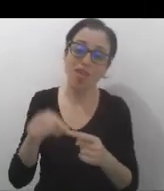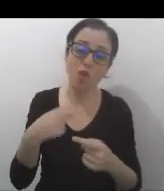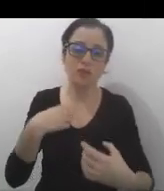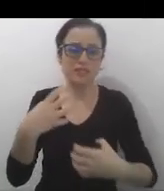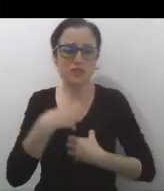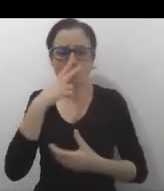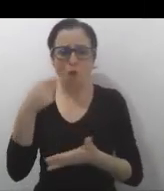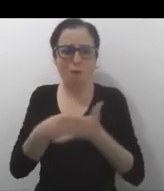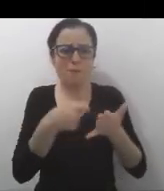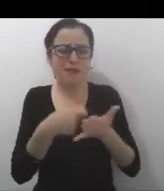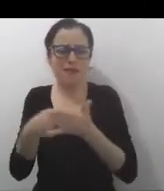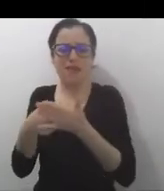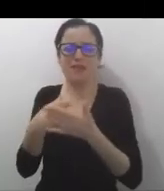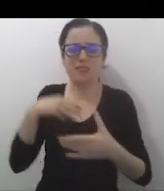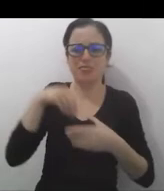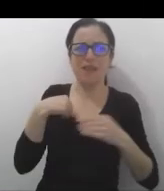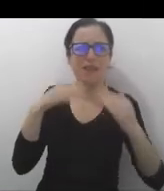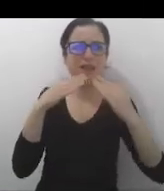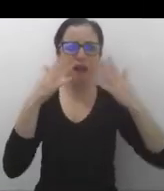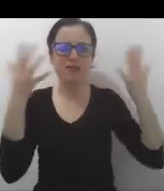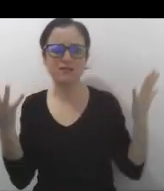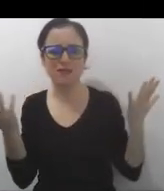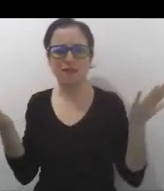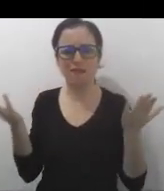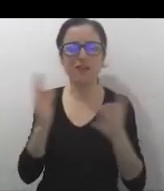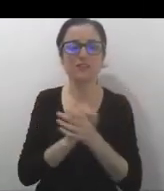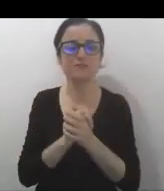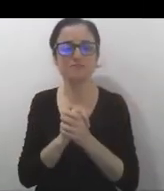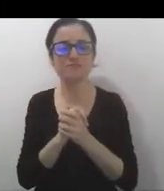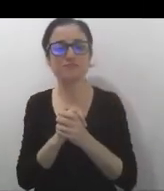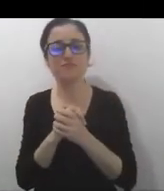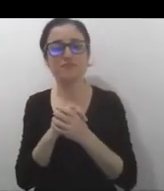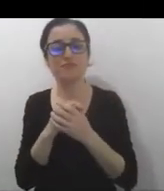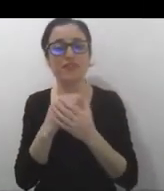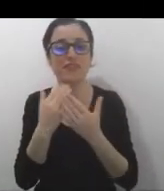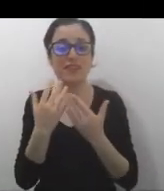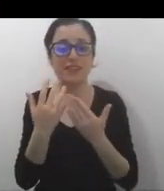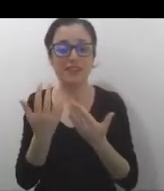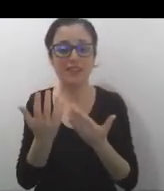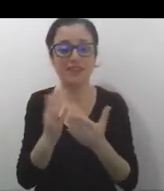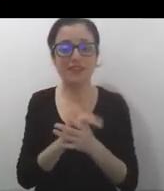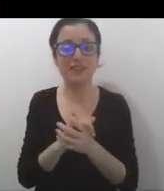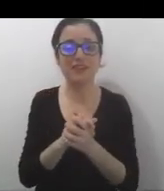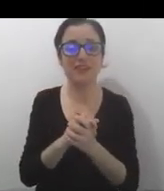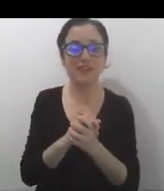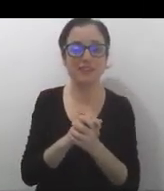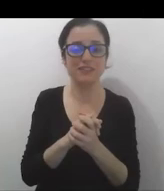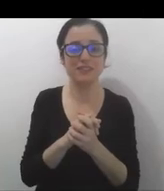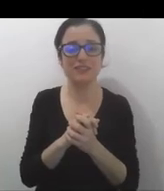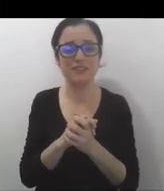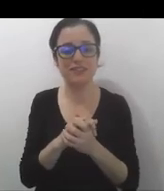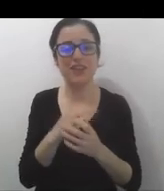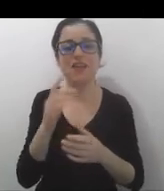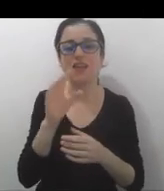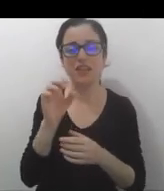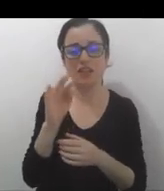né? Mais do que respondeu a pergunta, e para variar, eu concordo 100% com ela também. Se eu